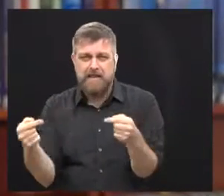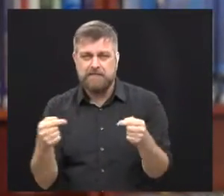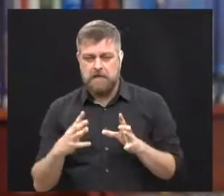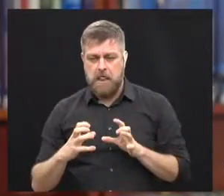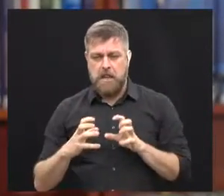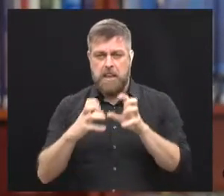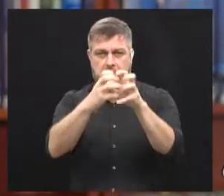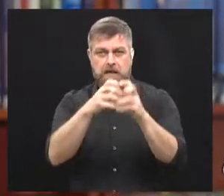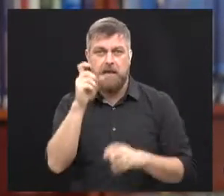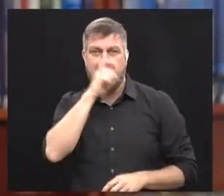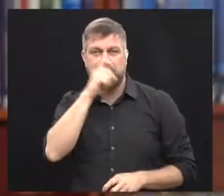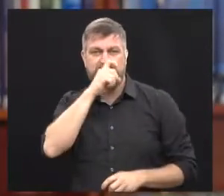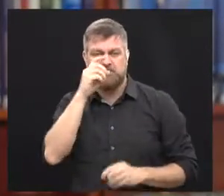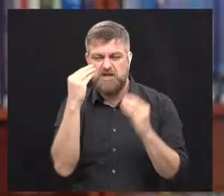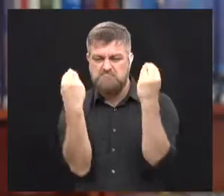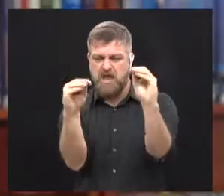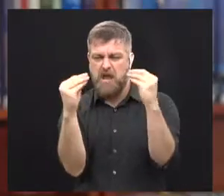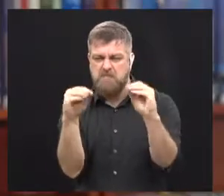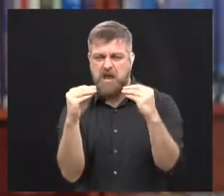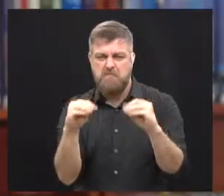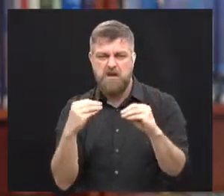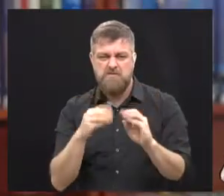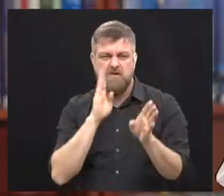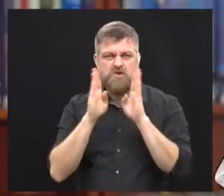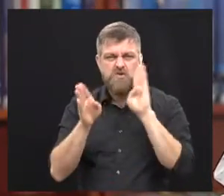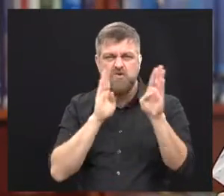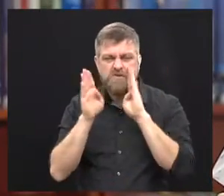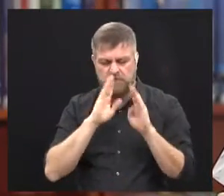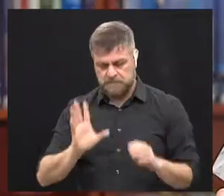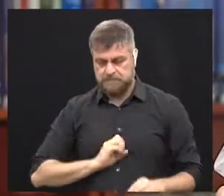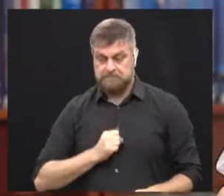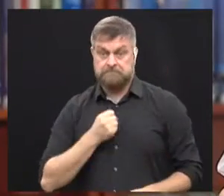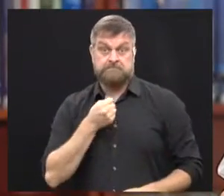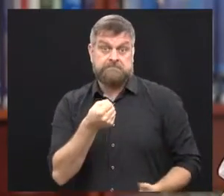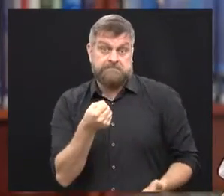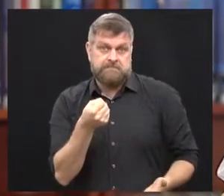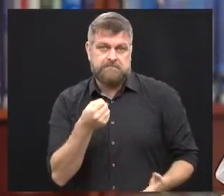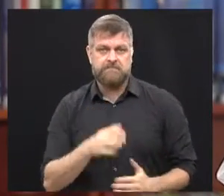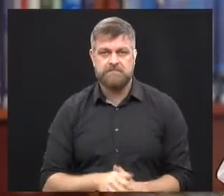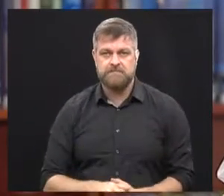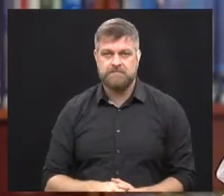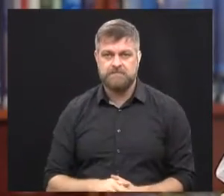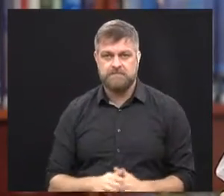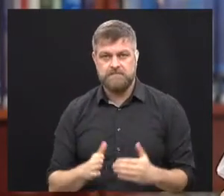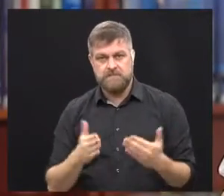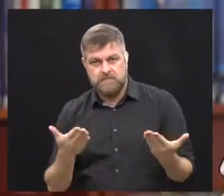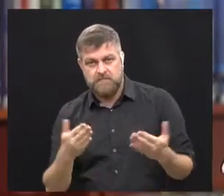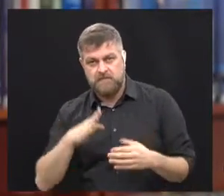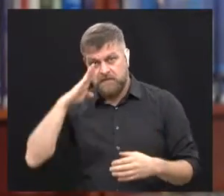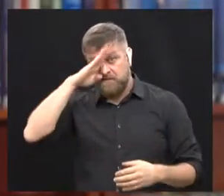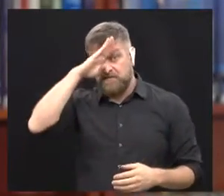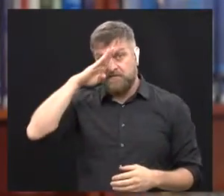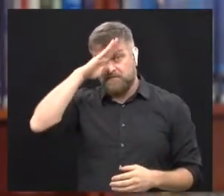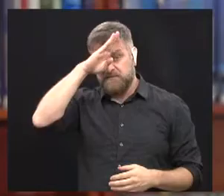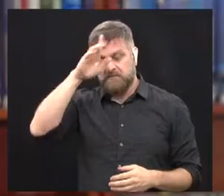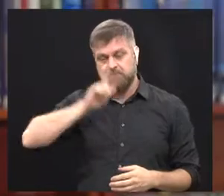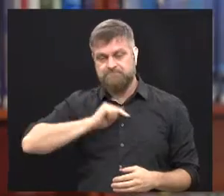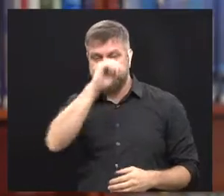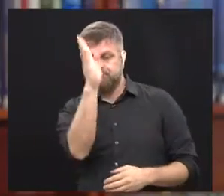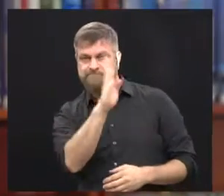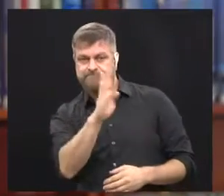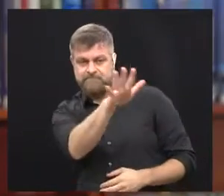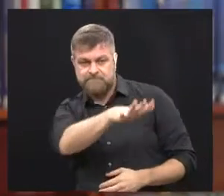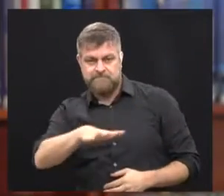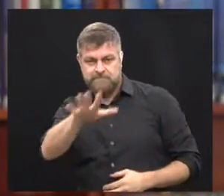fake news, de ódio, mas o Bolsonaro encontra um Brasil, um